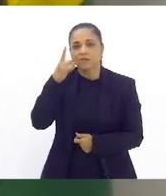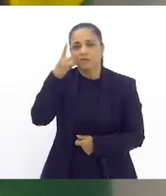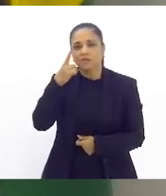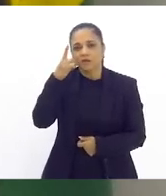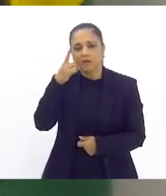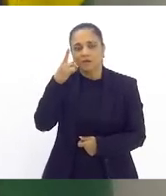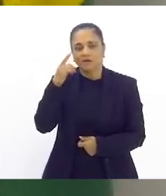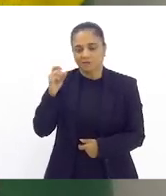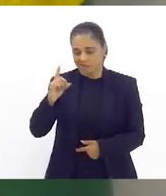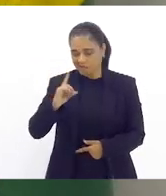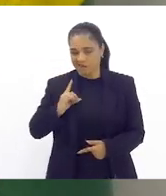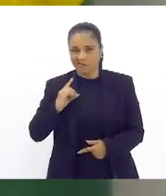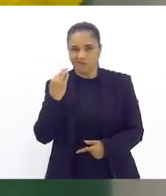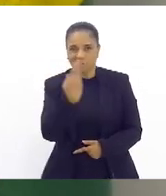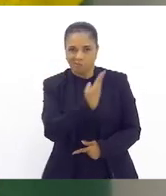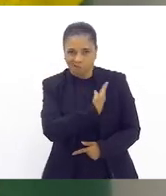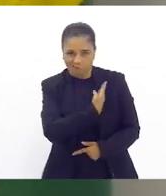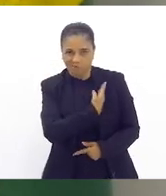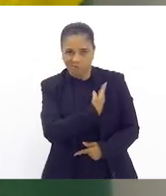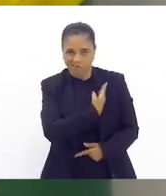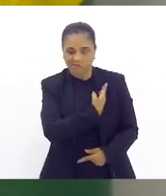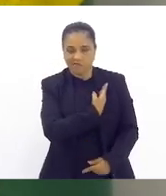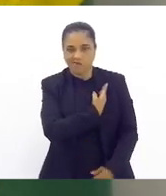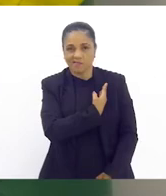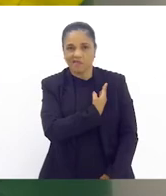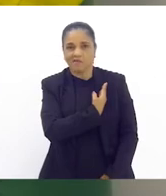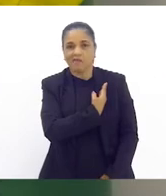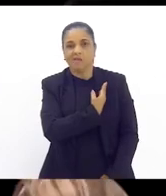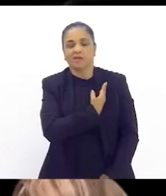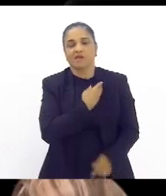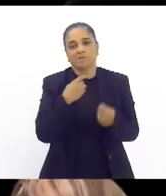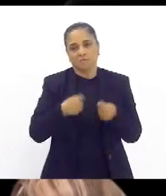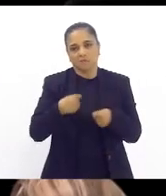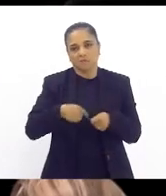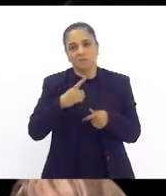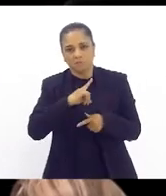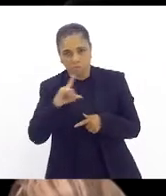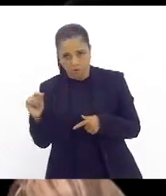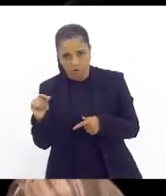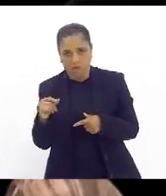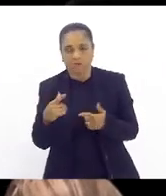Balbi que ela já tá de saída